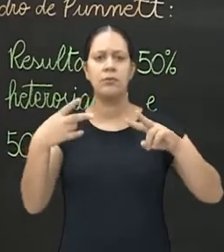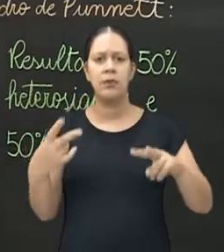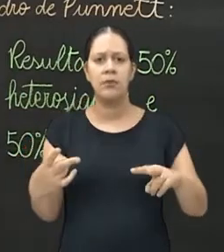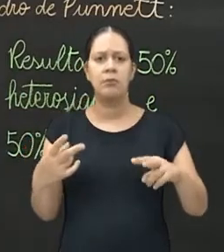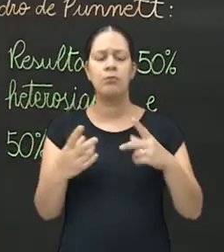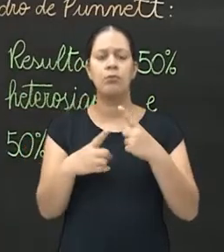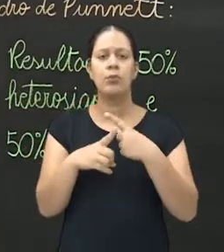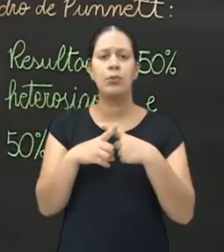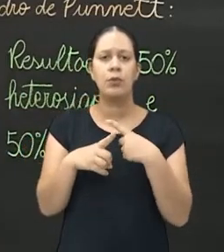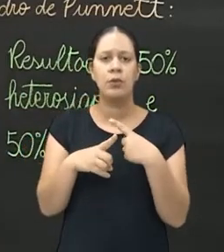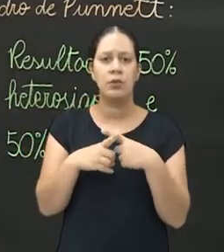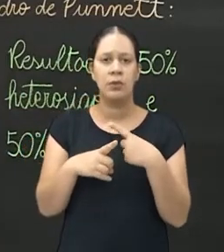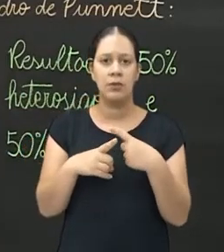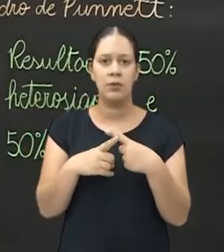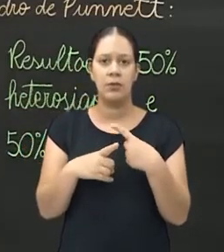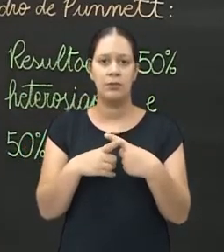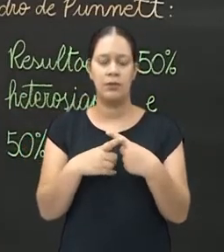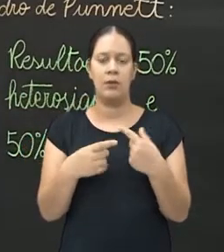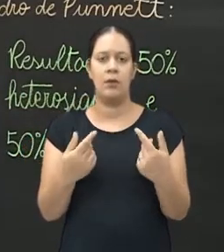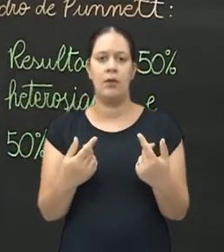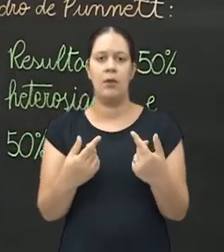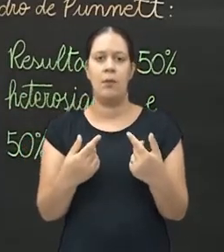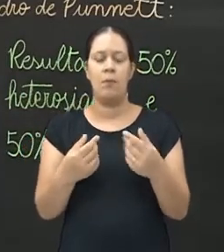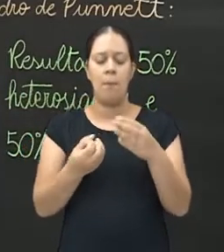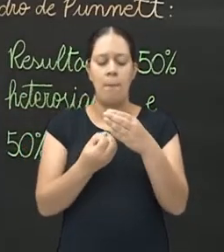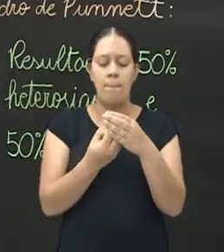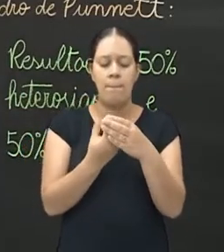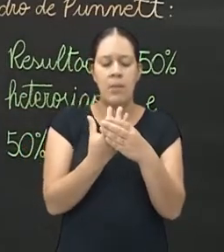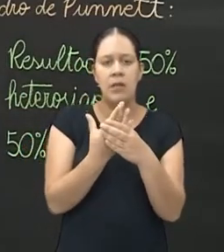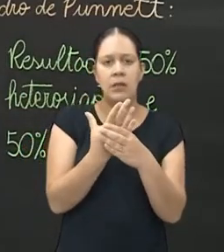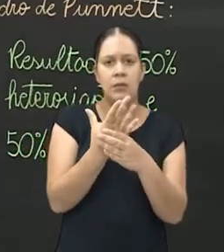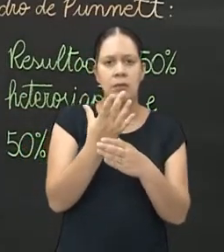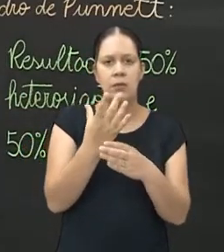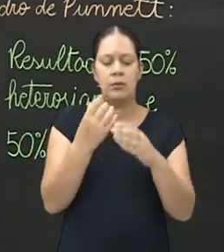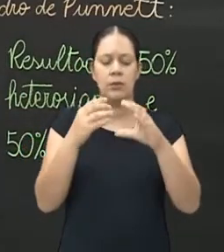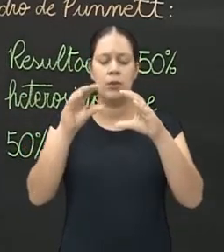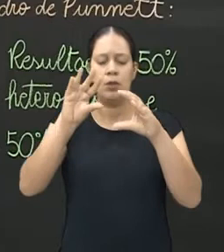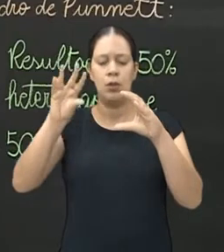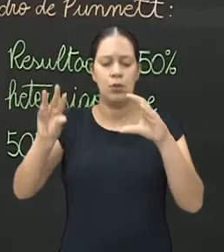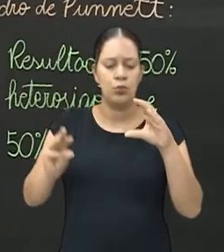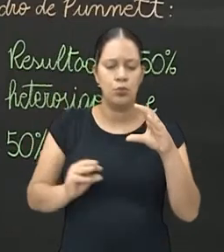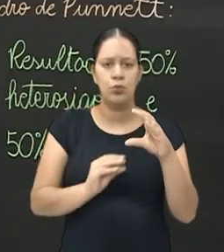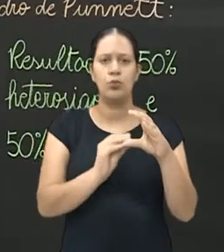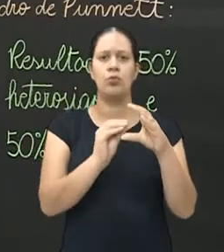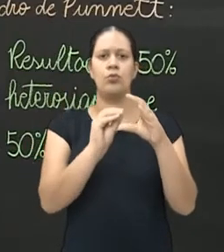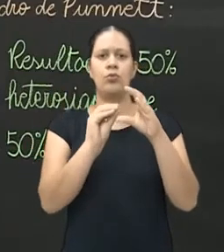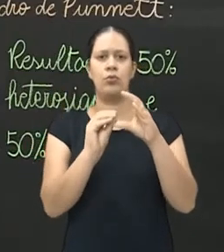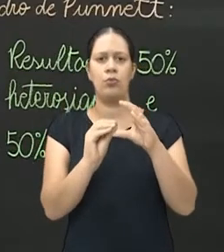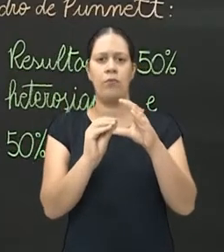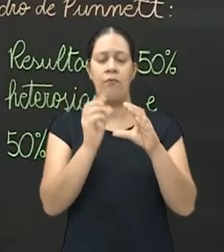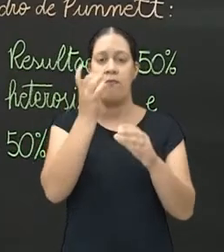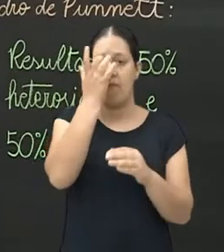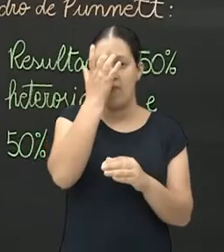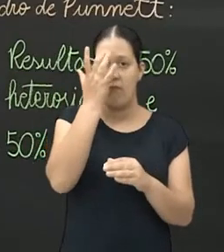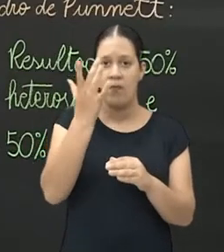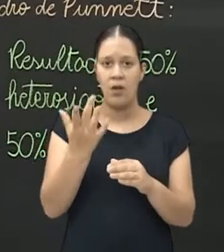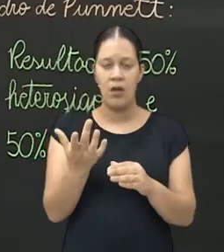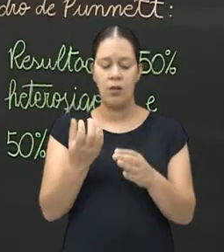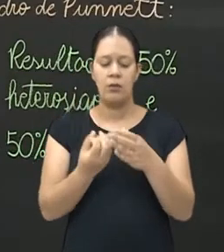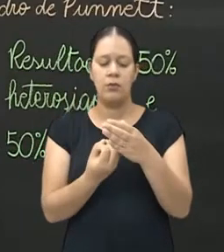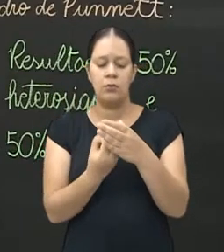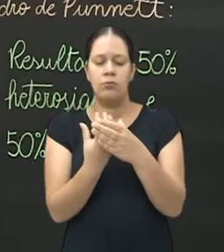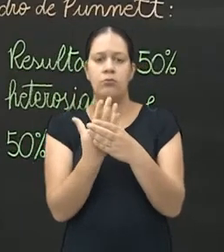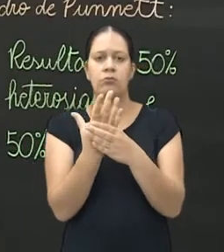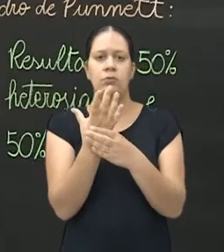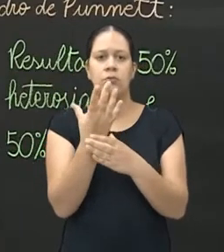que isso? Pela praticidade. São plantas com um ciclo relativamente curto, fácil de cultivar, dele fazer o cruzamento